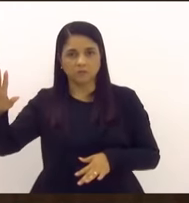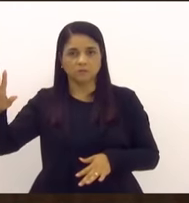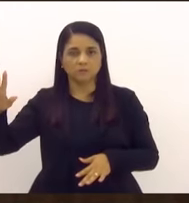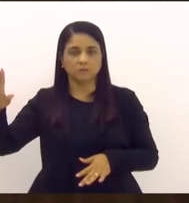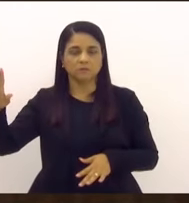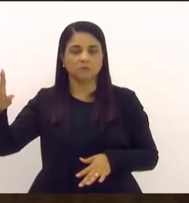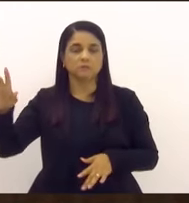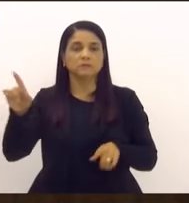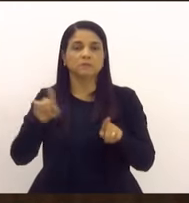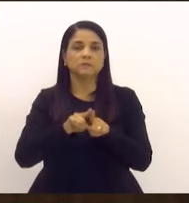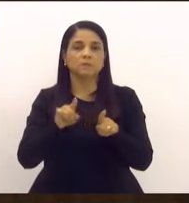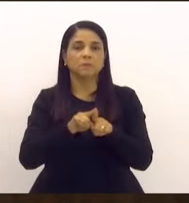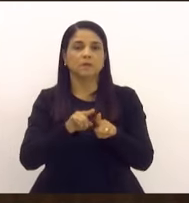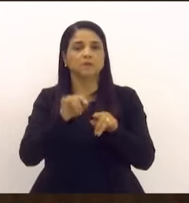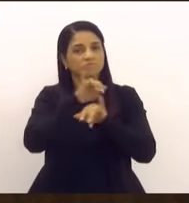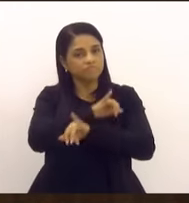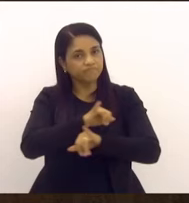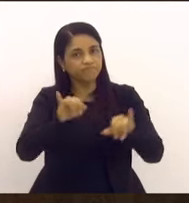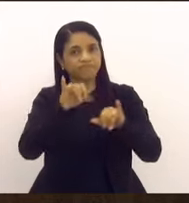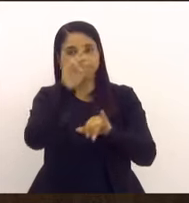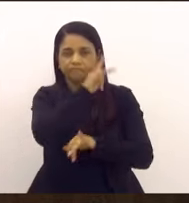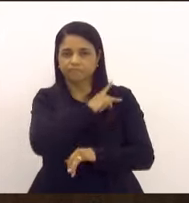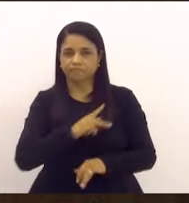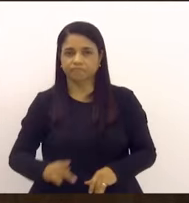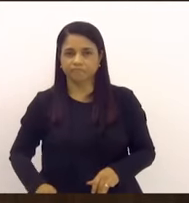E dizer, senhor presidente,